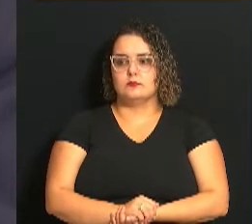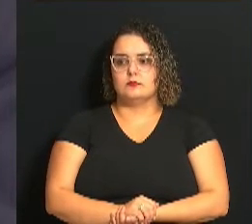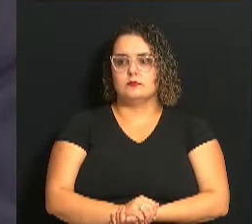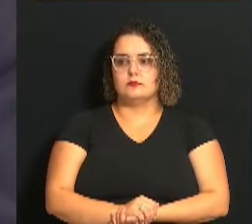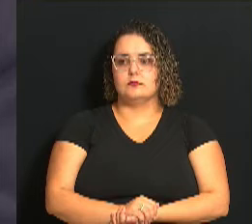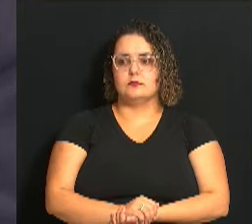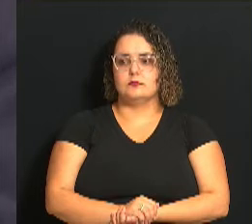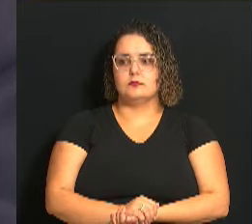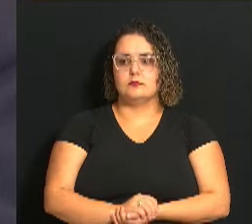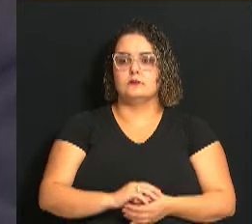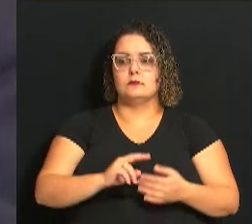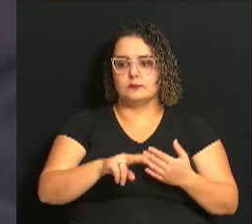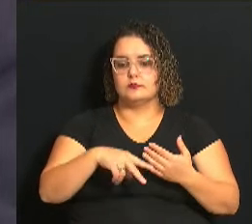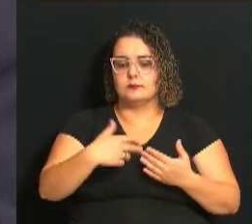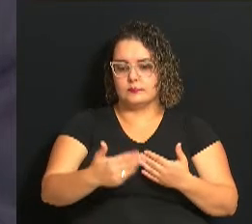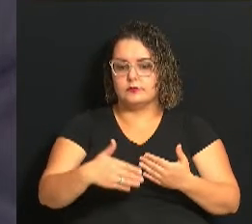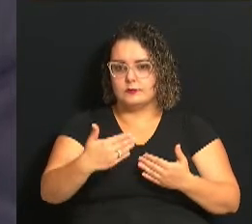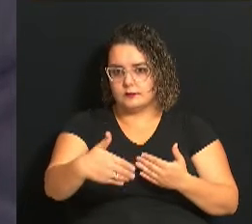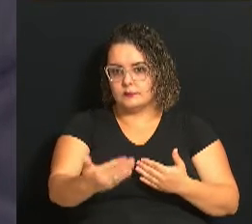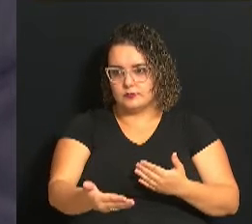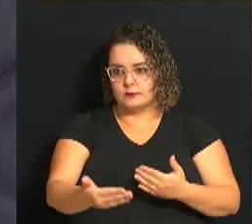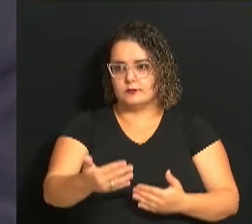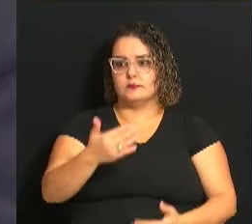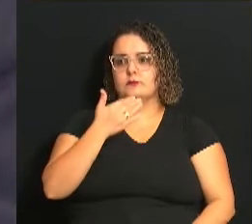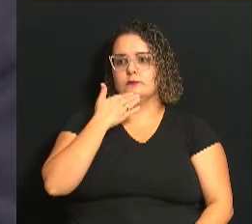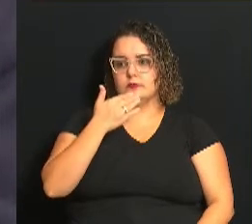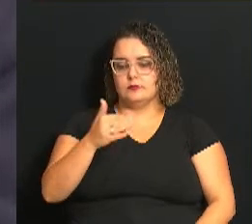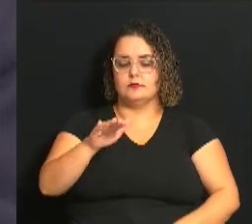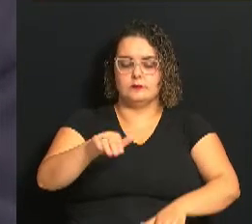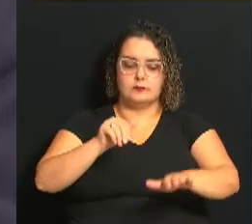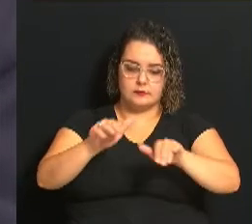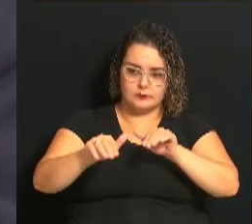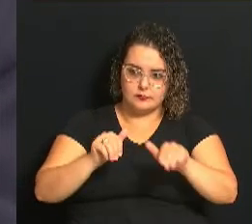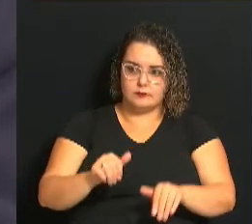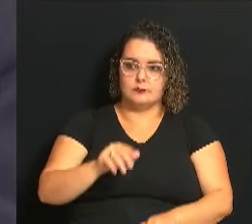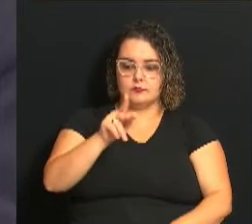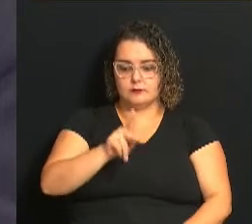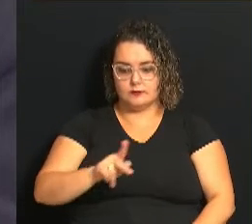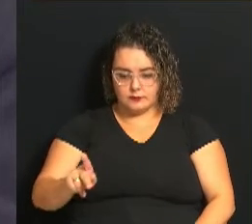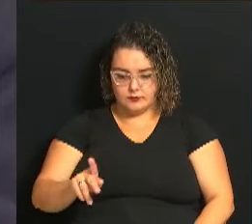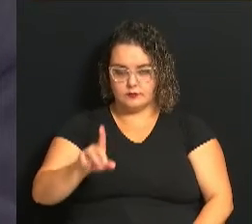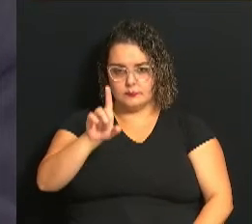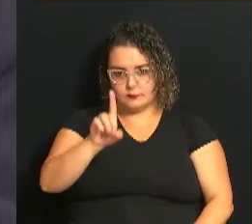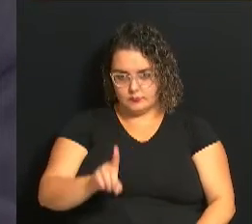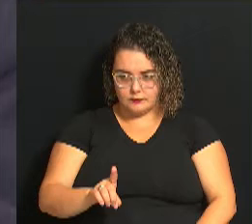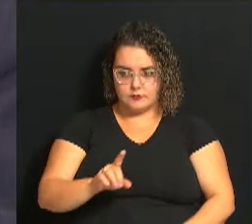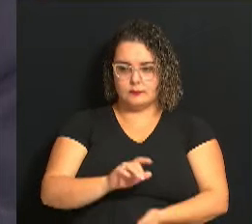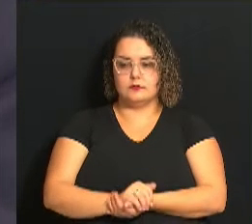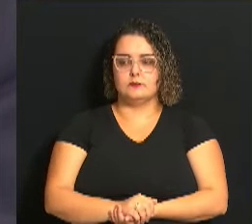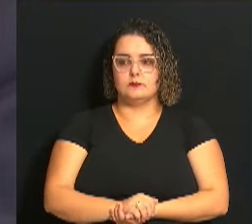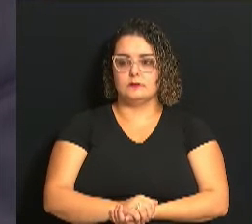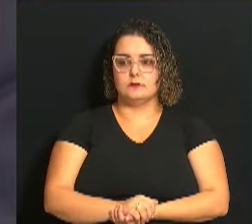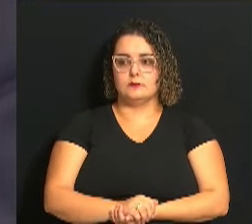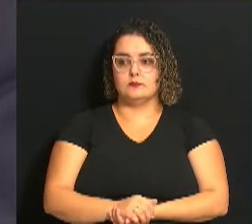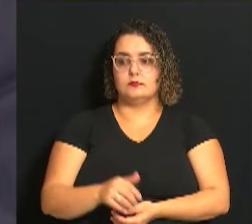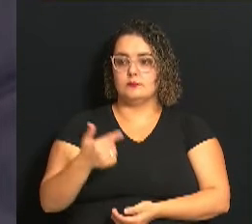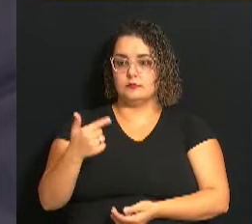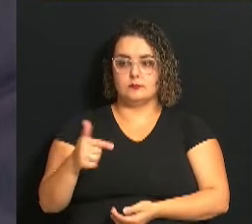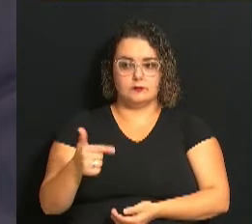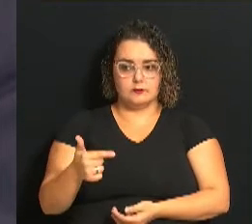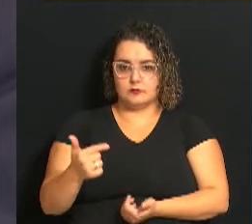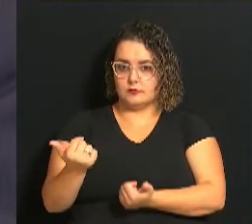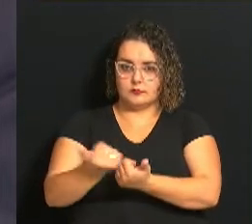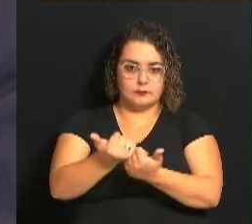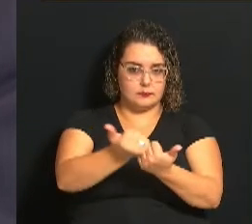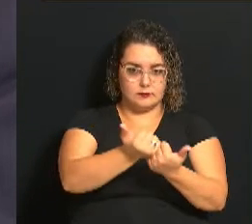pessoas para serem chamadas desse concurso, alguns vice-diretores. No entanto, nós não temos os